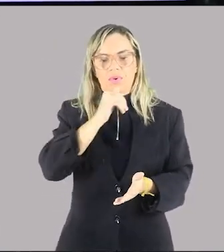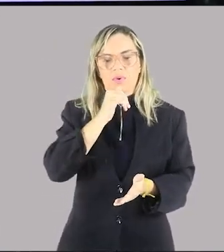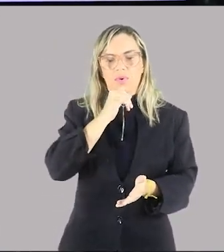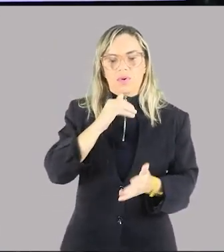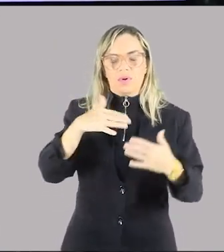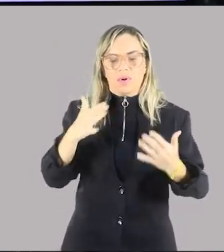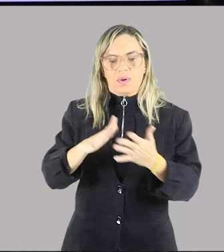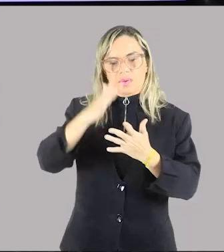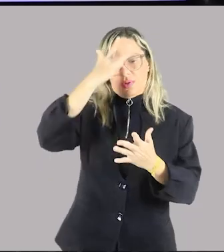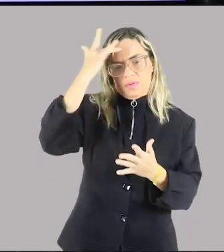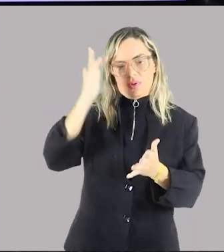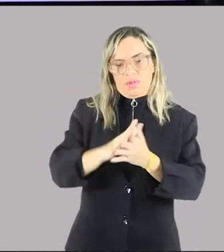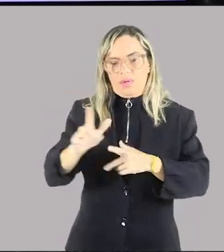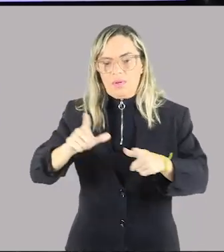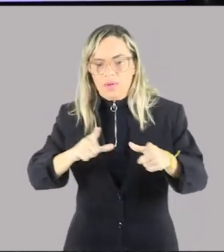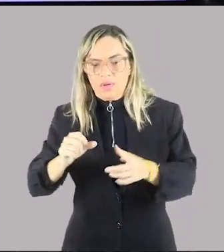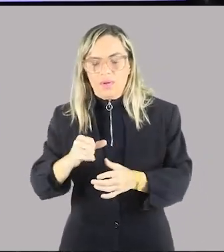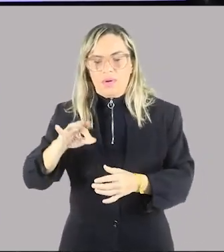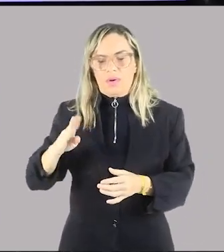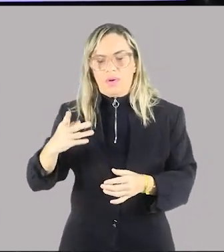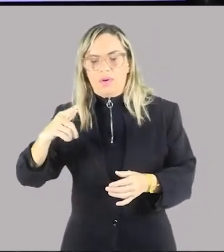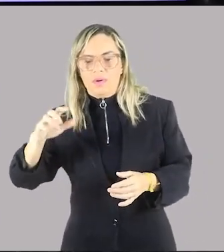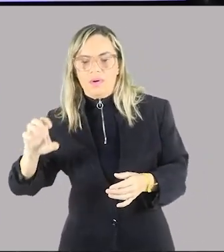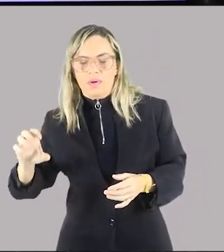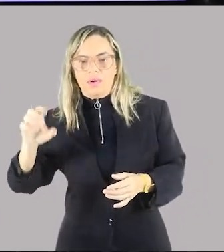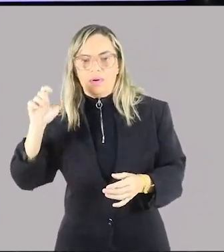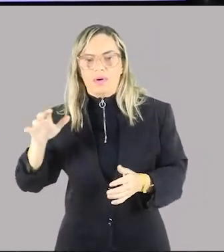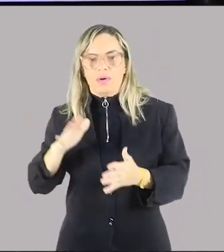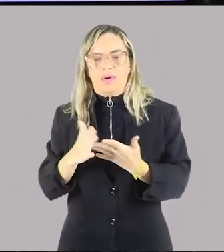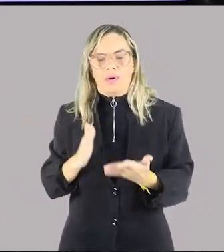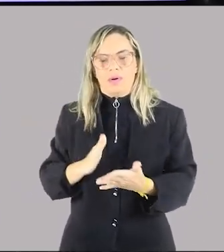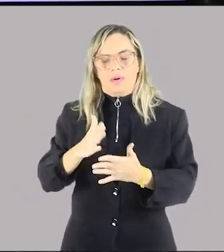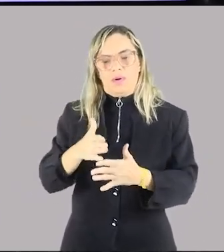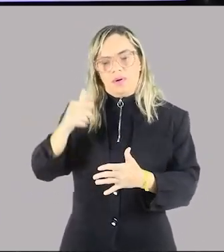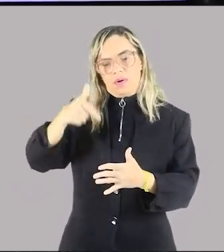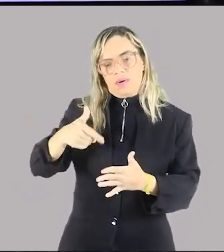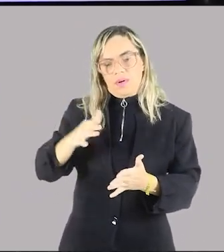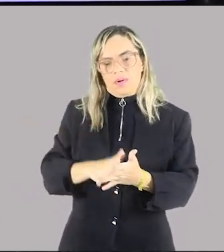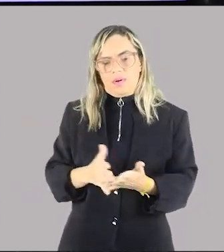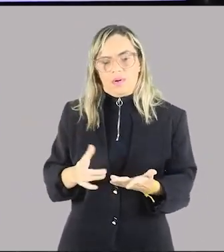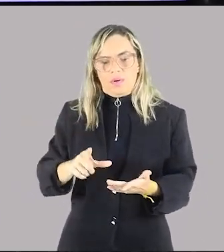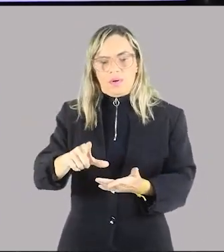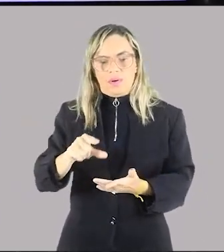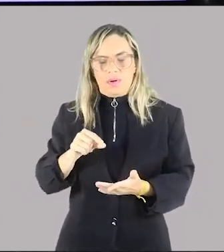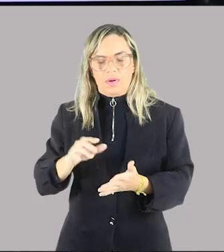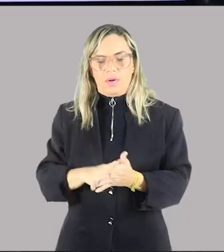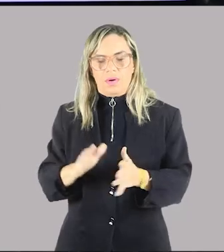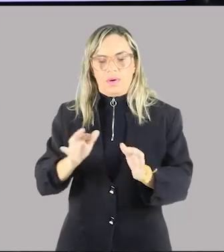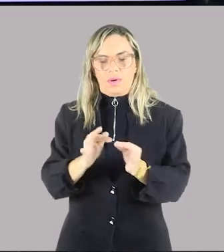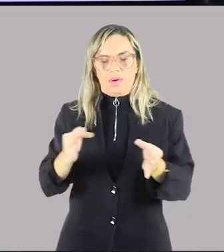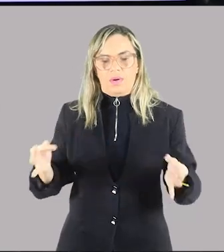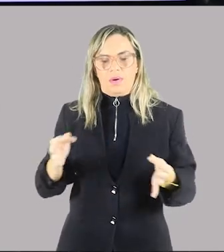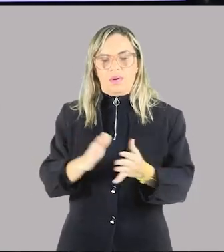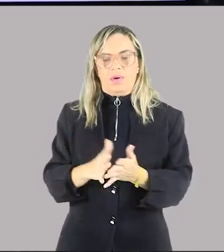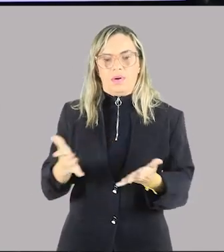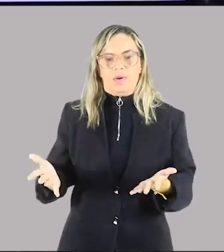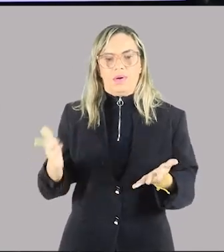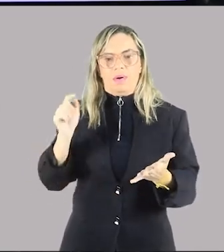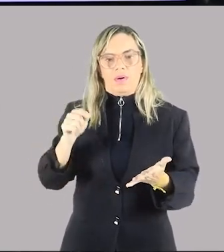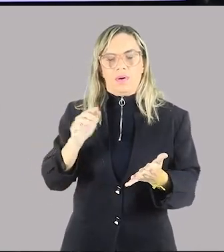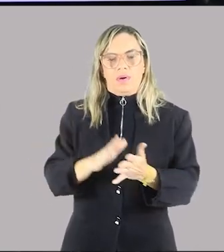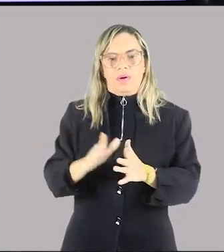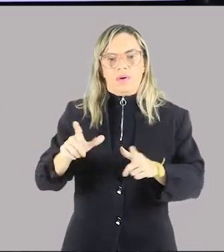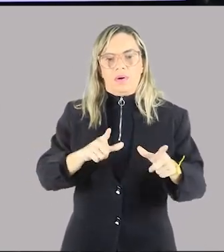por um processo seletivo simplificado para atuar enquanto agente público, nesse caso, servidor